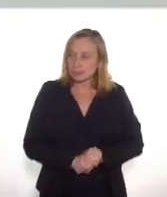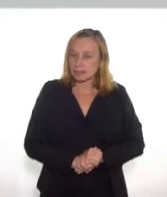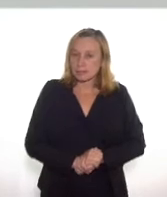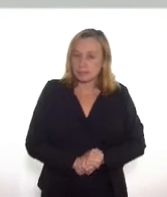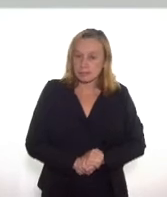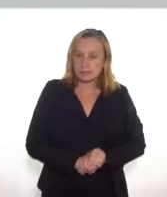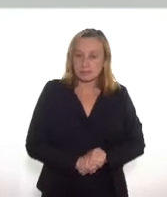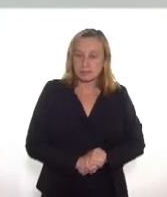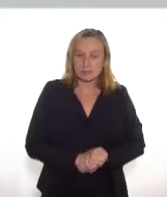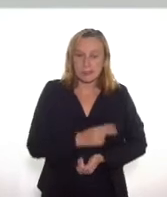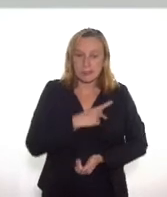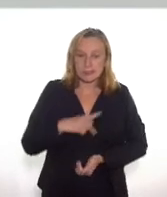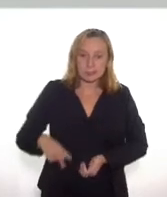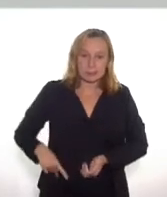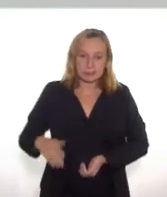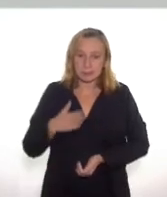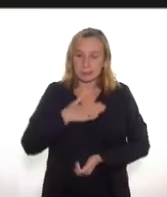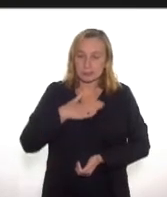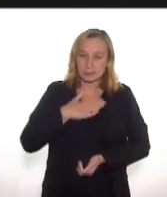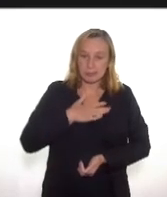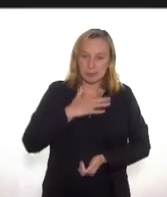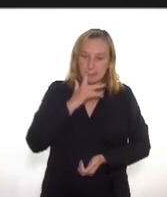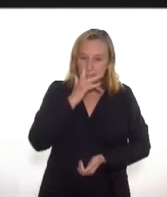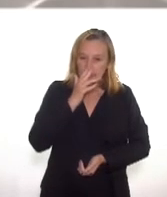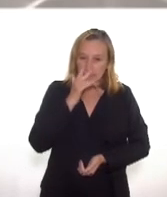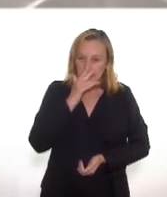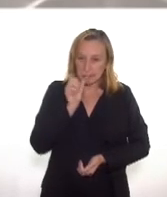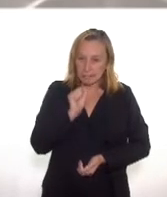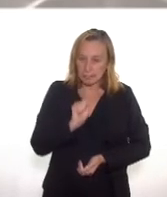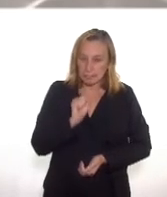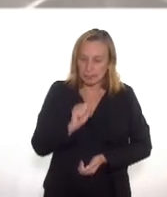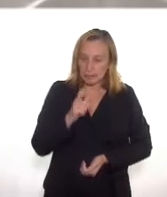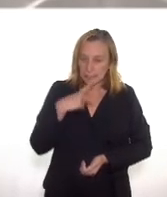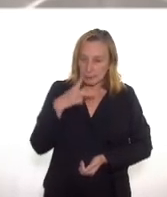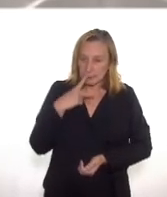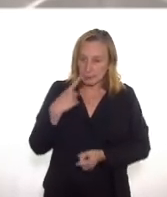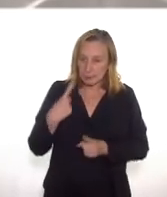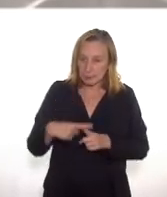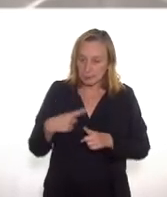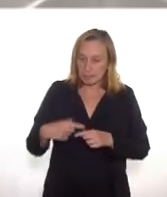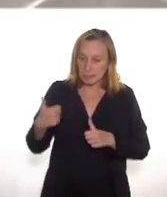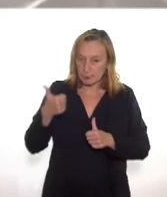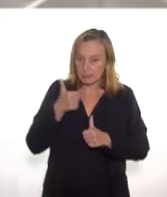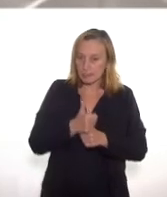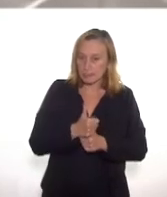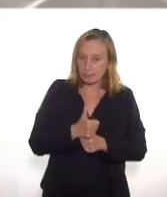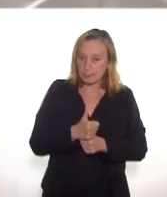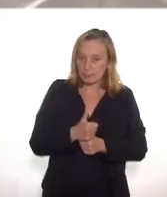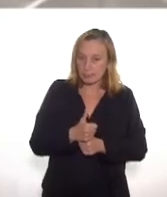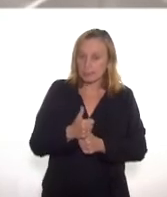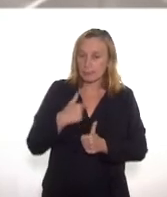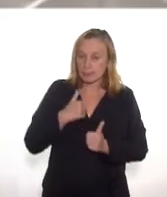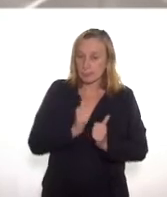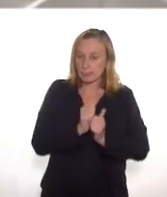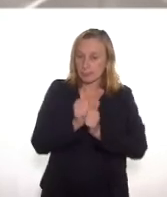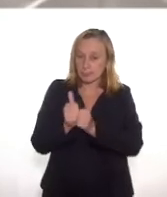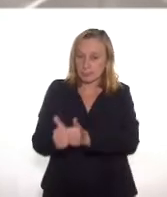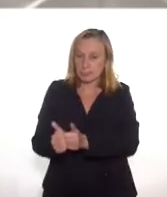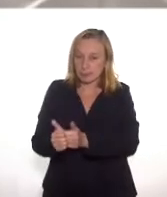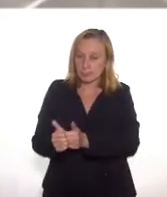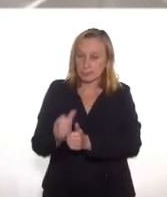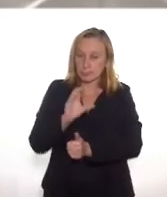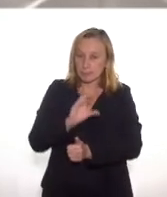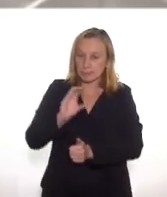Presidente, o projeto é meu, mas me parece que posso dar parecer porque tenho substitutivo. Então, vou acompanhar o substitutivo